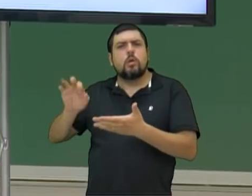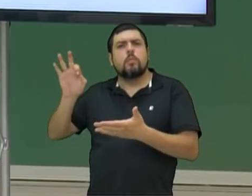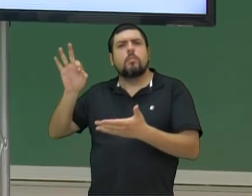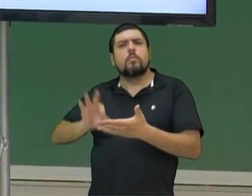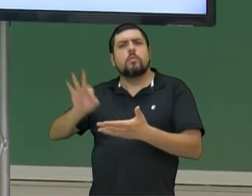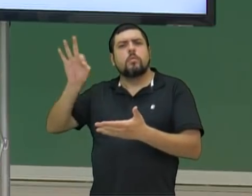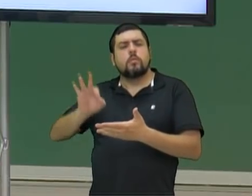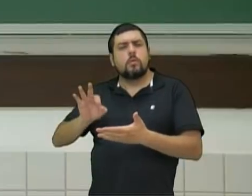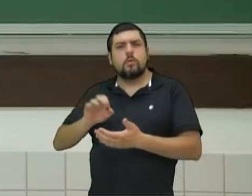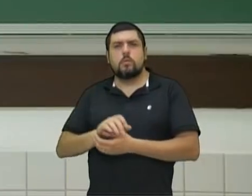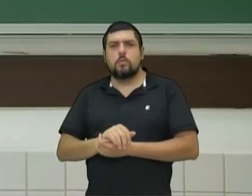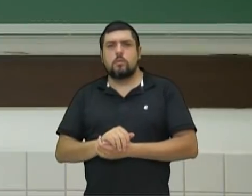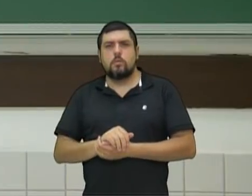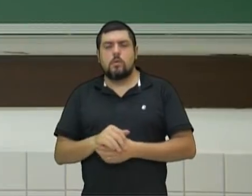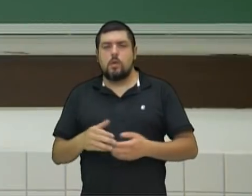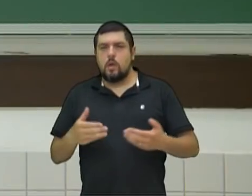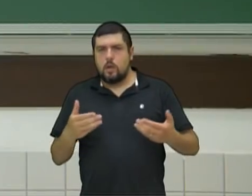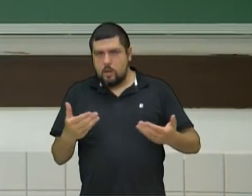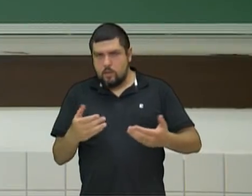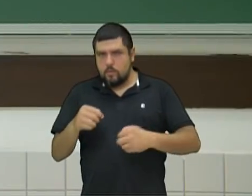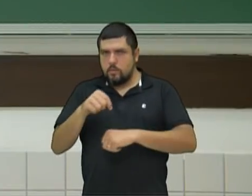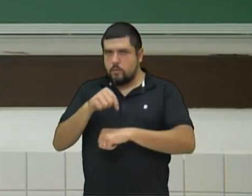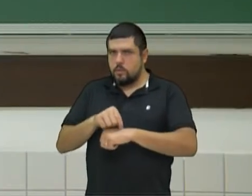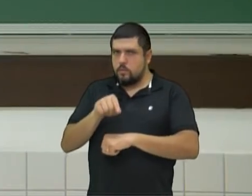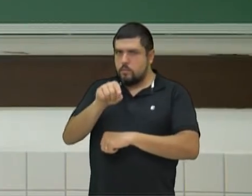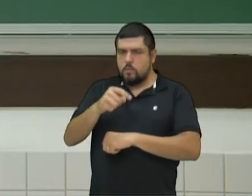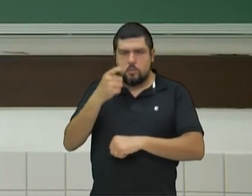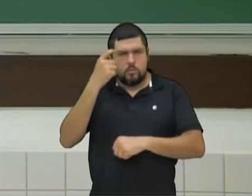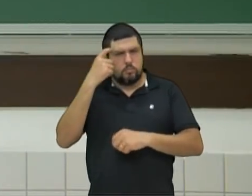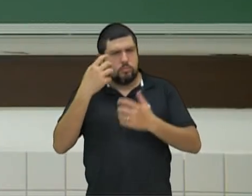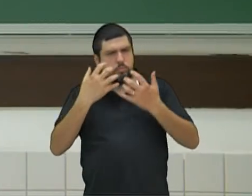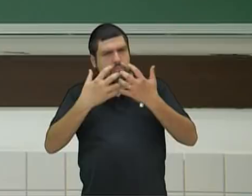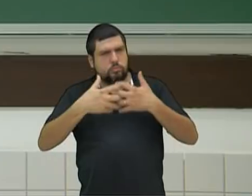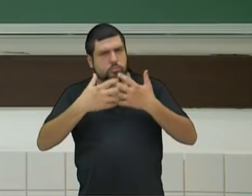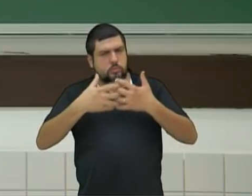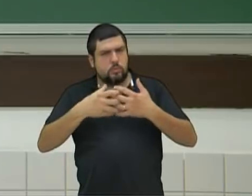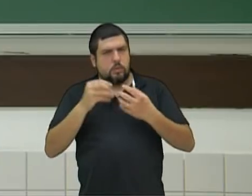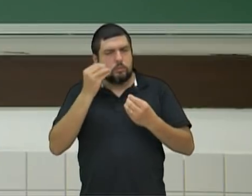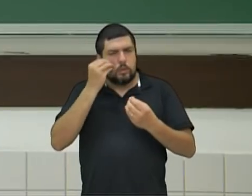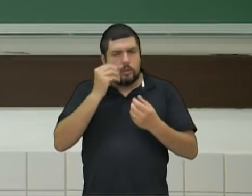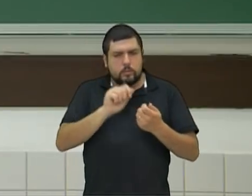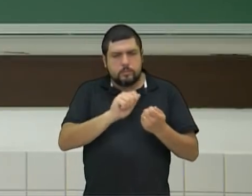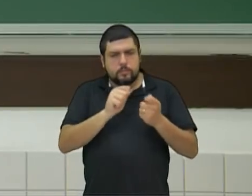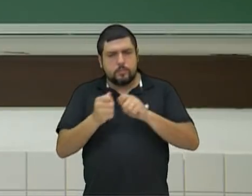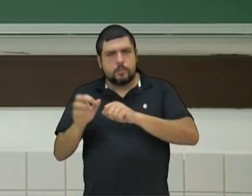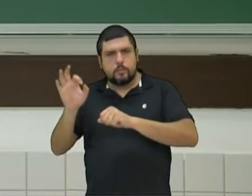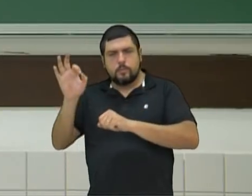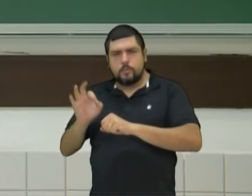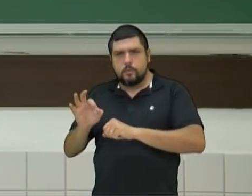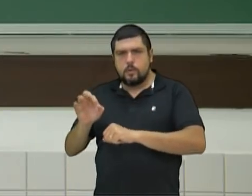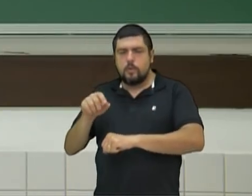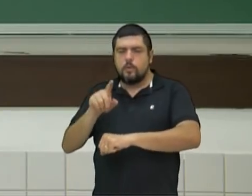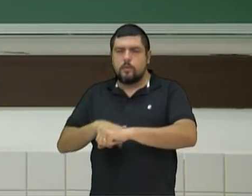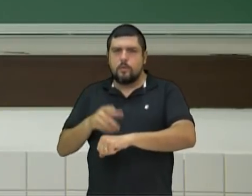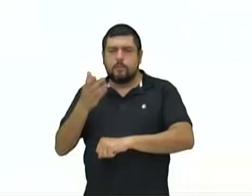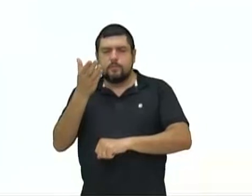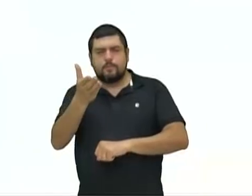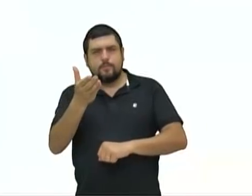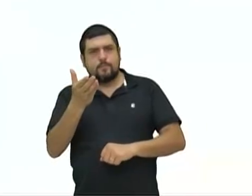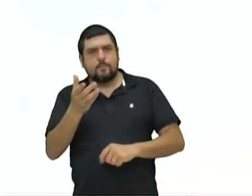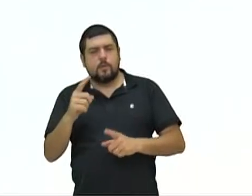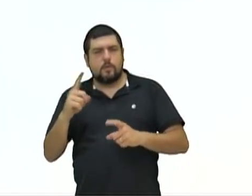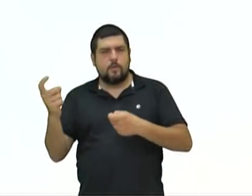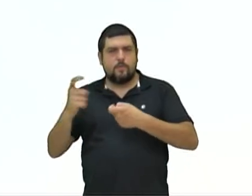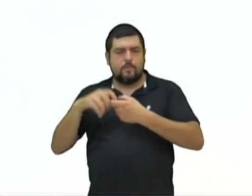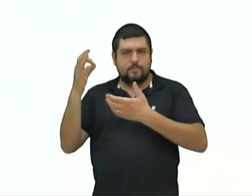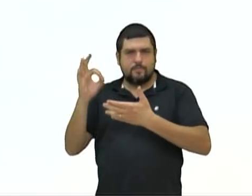Então, a professora agora vai dar um tempinho para vocês pensarem e representar isso em forma de porcentagem, tá bom? Um tempinho para vocês e já